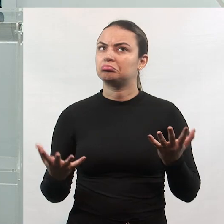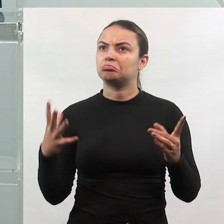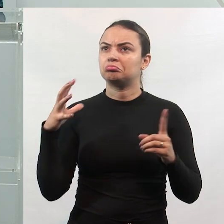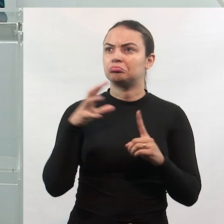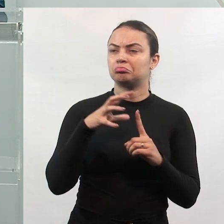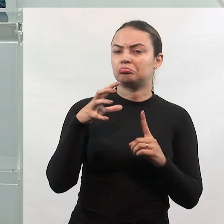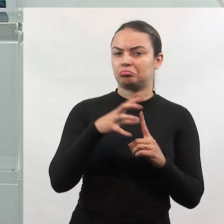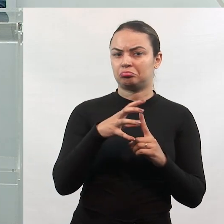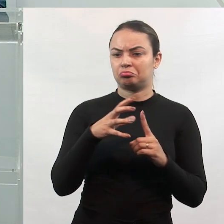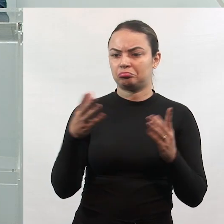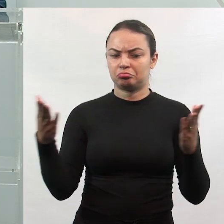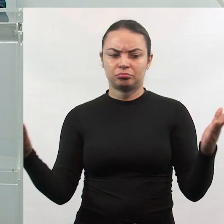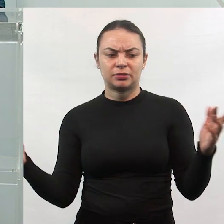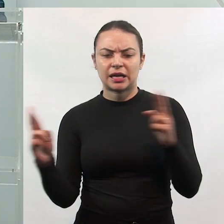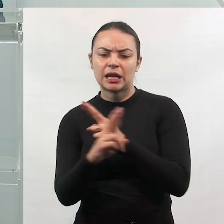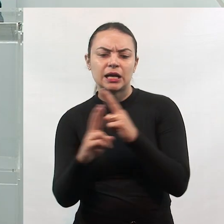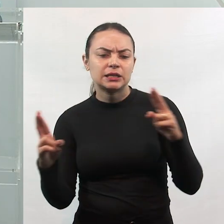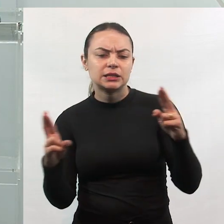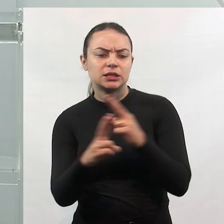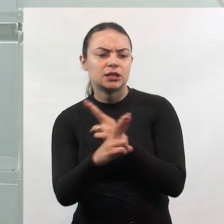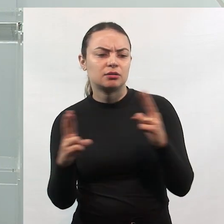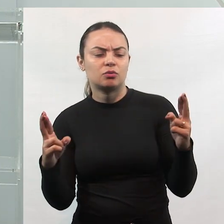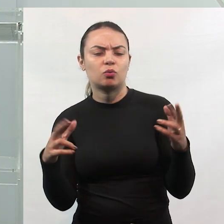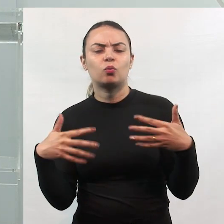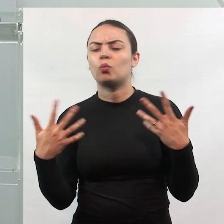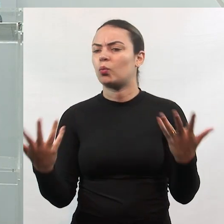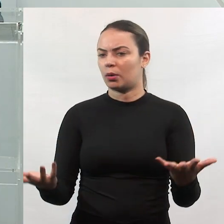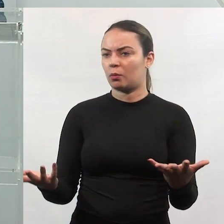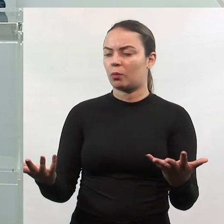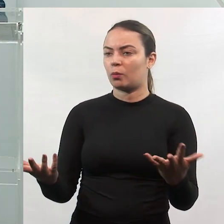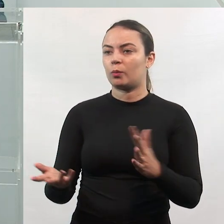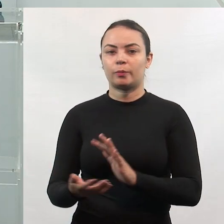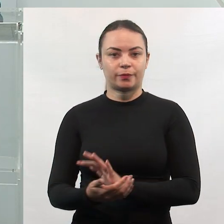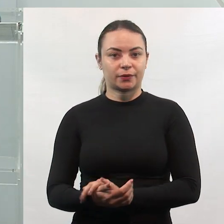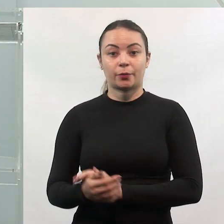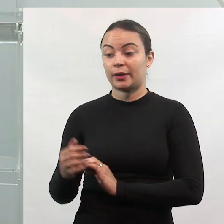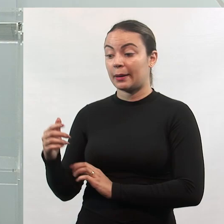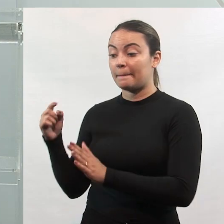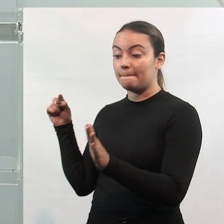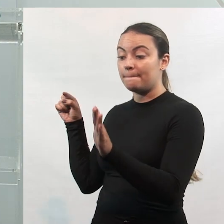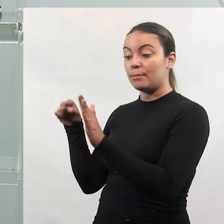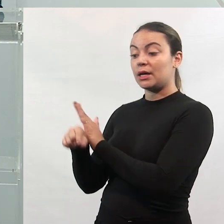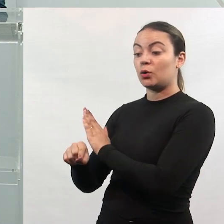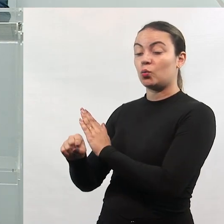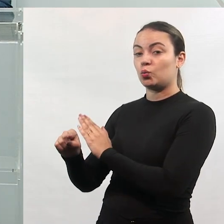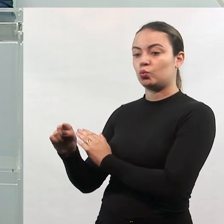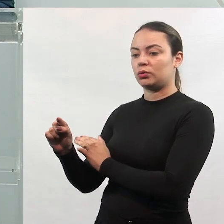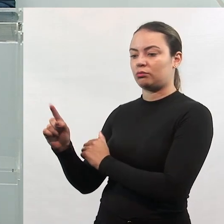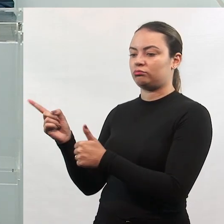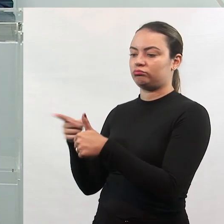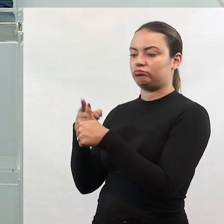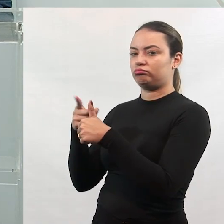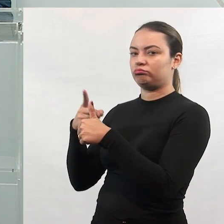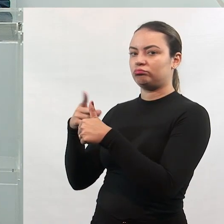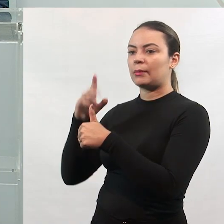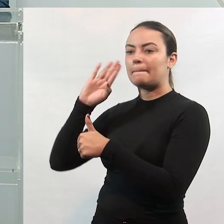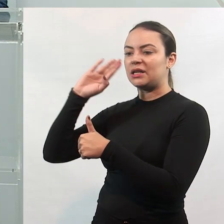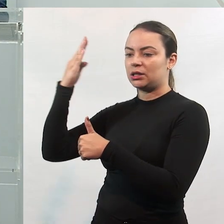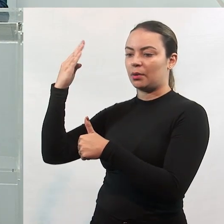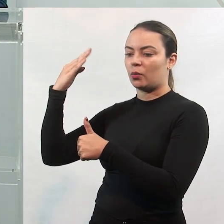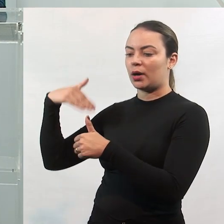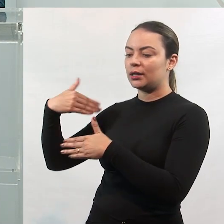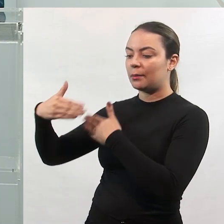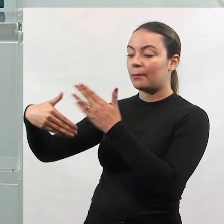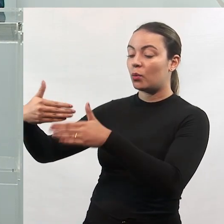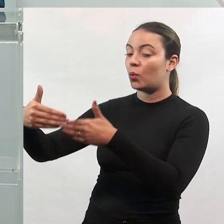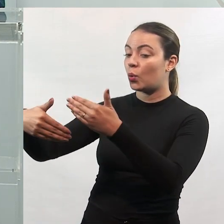historicamente, né, e aí você pode buscar pesquisas históricas sobre isso, né, estudos históricos sobre isso, ou você pode buscar, por exemplo,